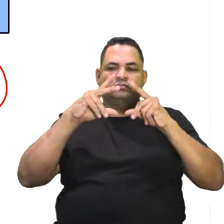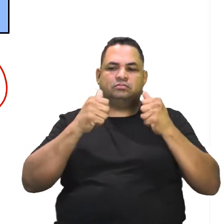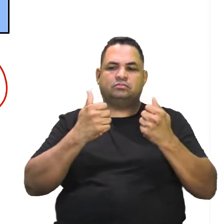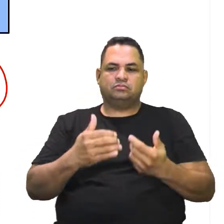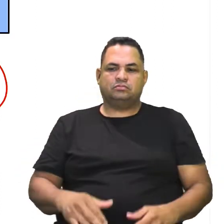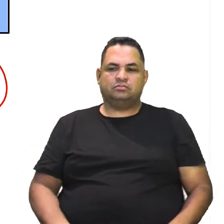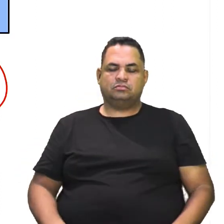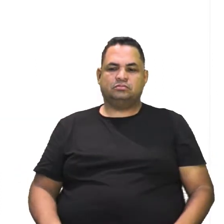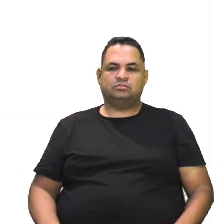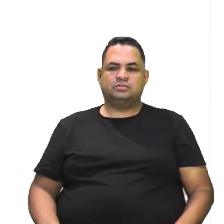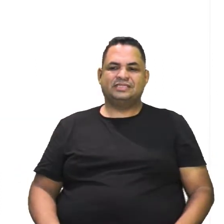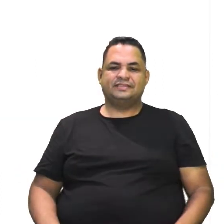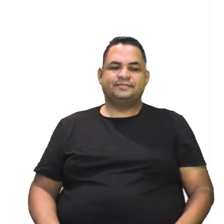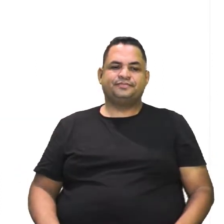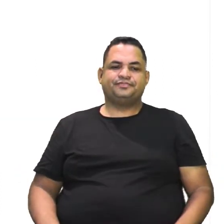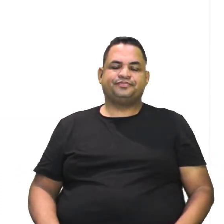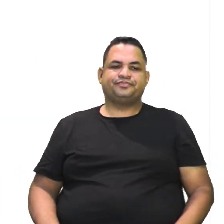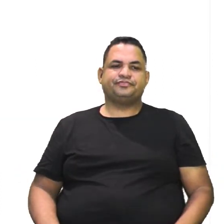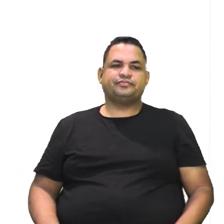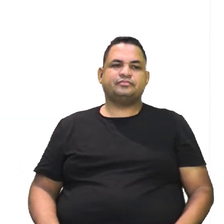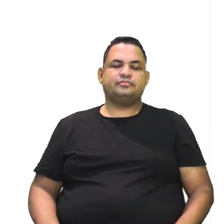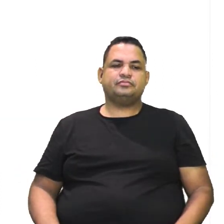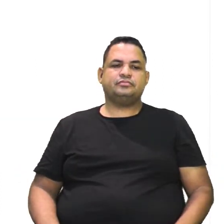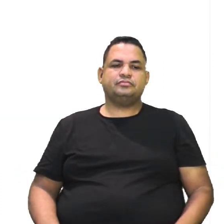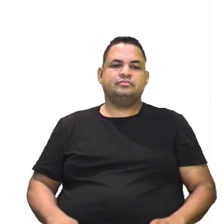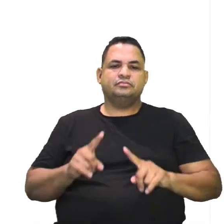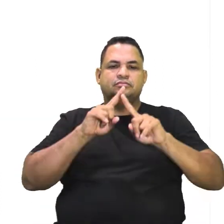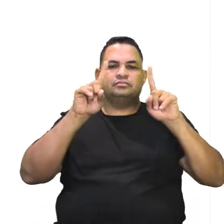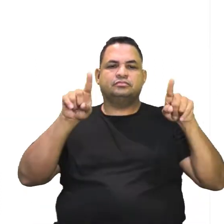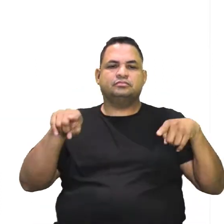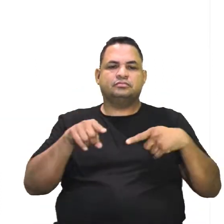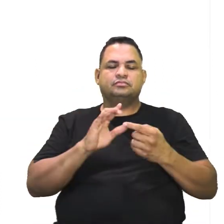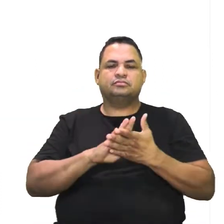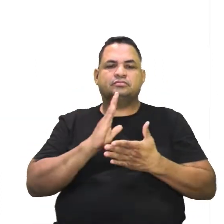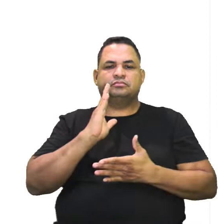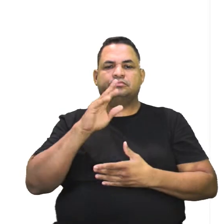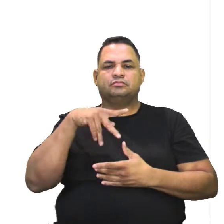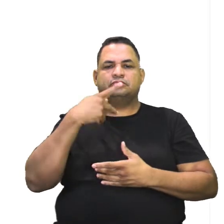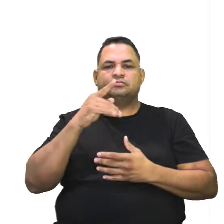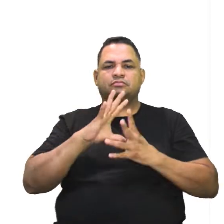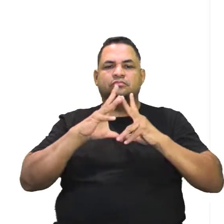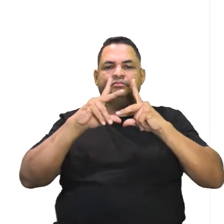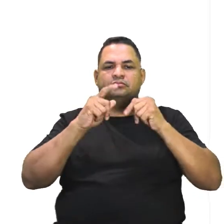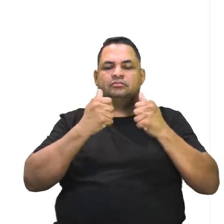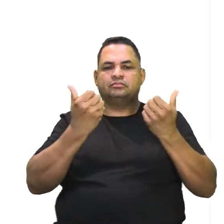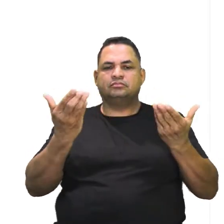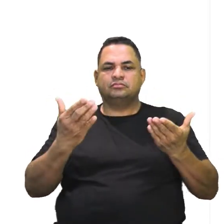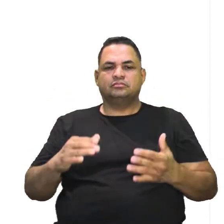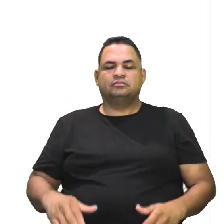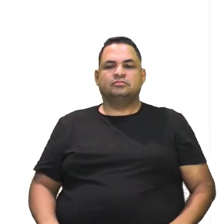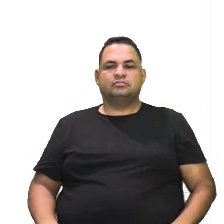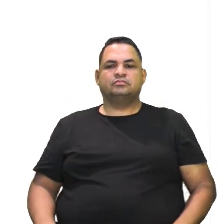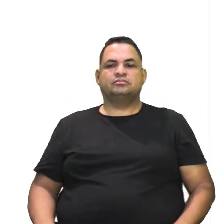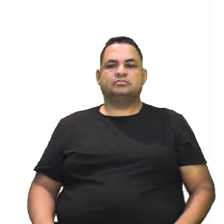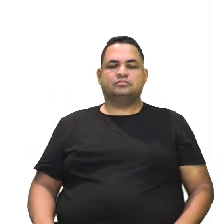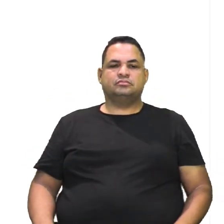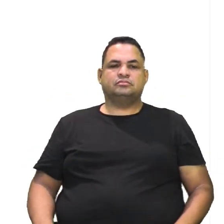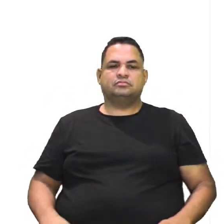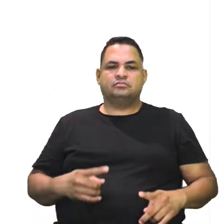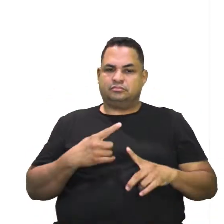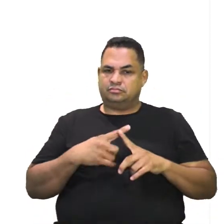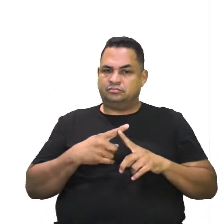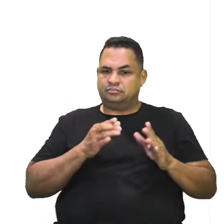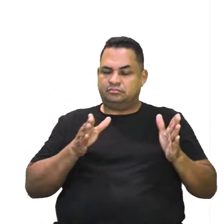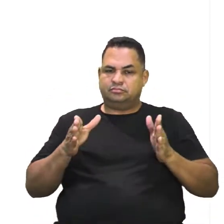top. Muito bom. Vamos ver isso graficamente também, na tabela e no gráfico? Então agora a gente está falando do montante, né? O montante vai ser em função do tempo